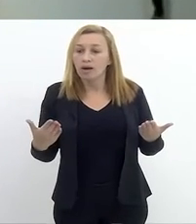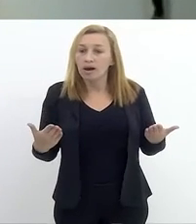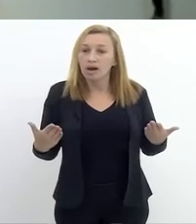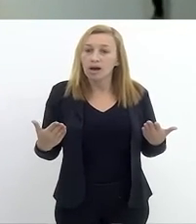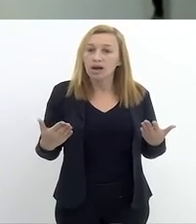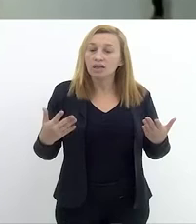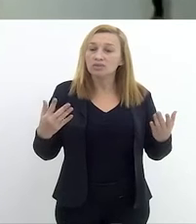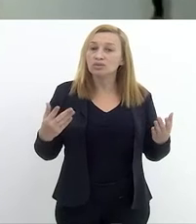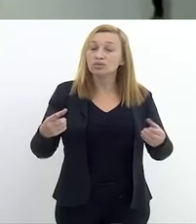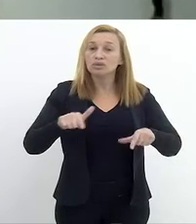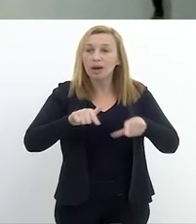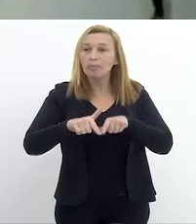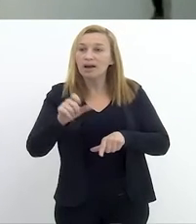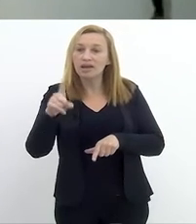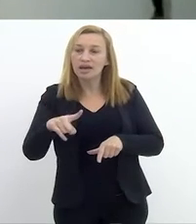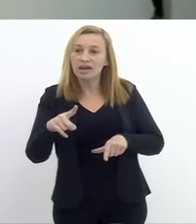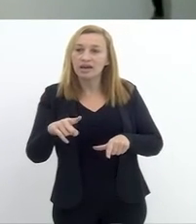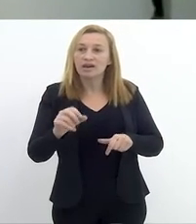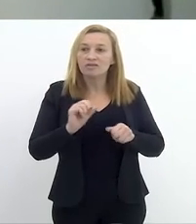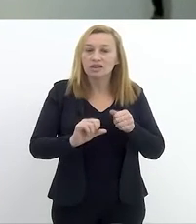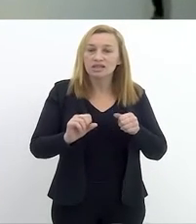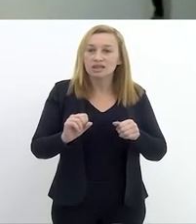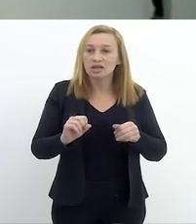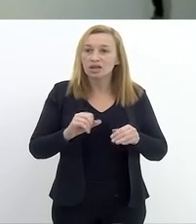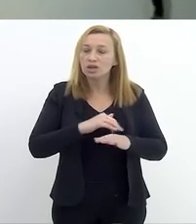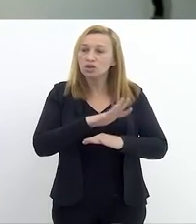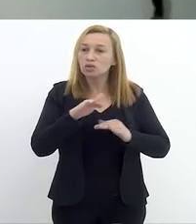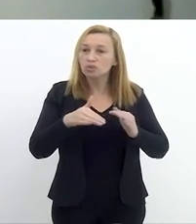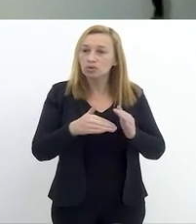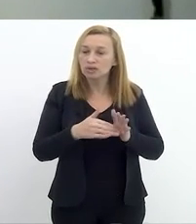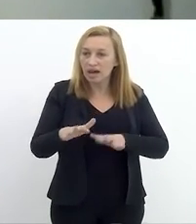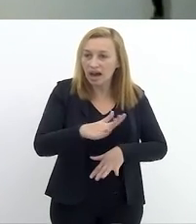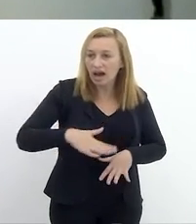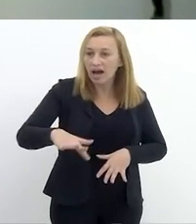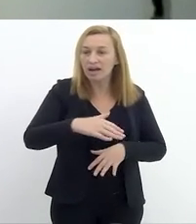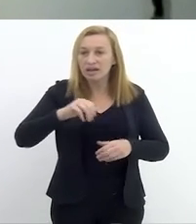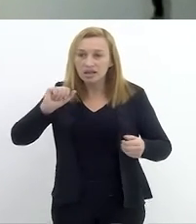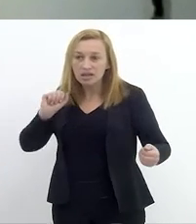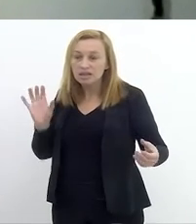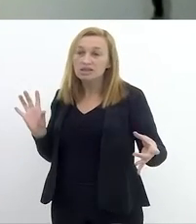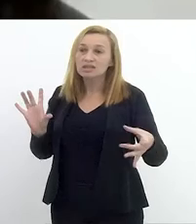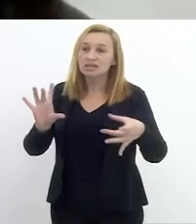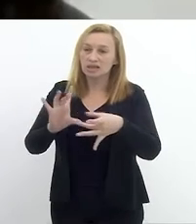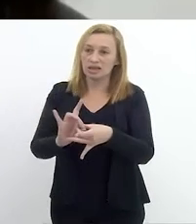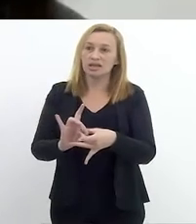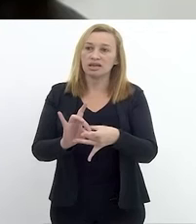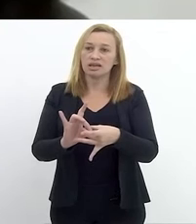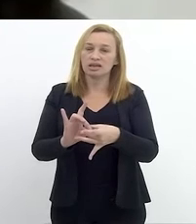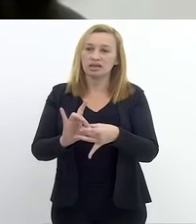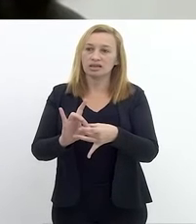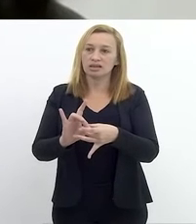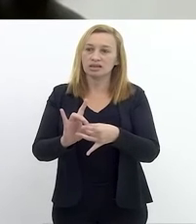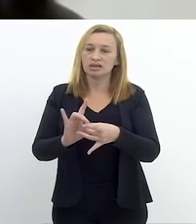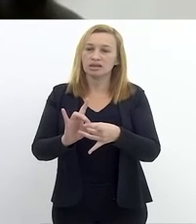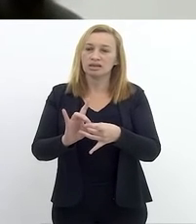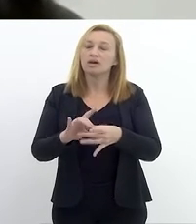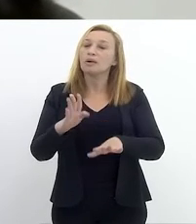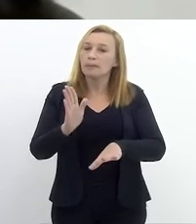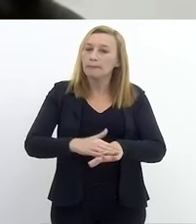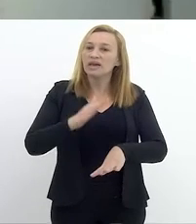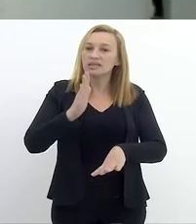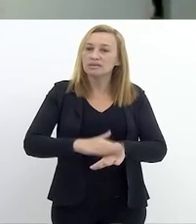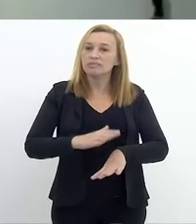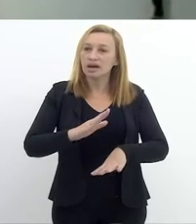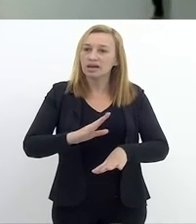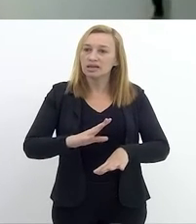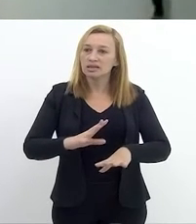a nossa missão é fazer com que esses atores se encontrem, se reúnam e produzam mais benefícios